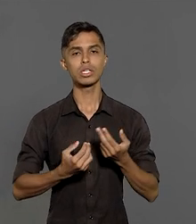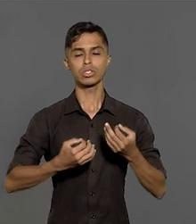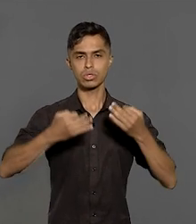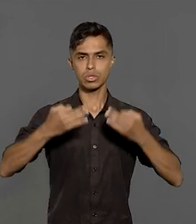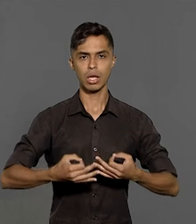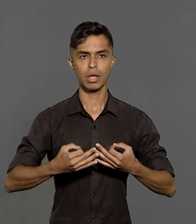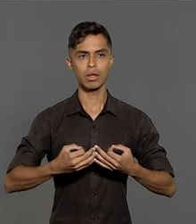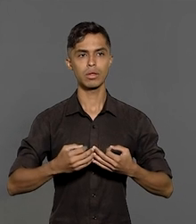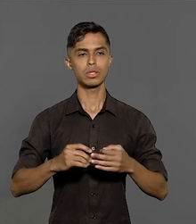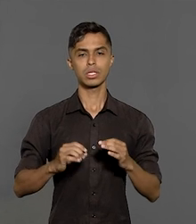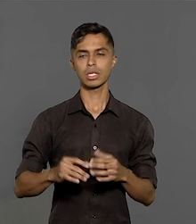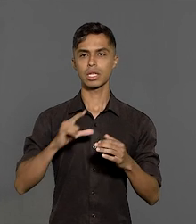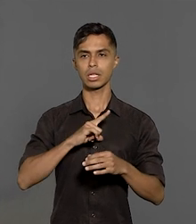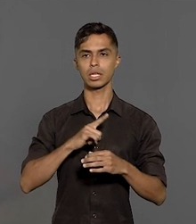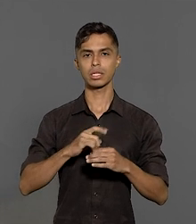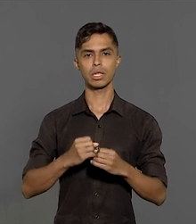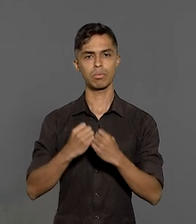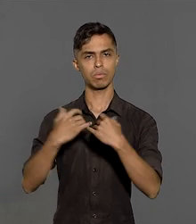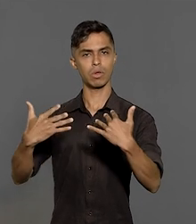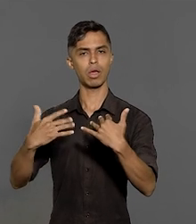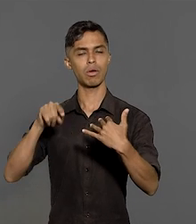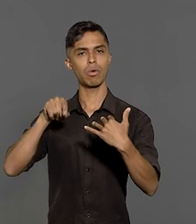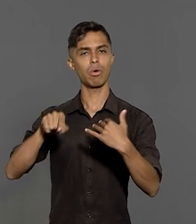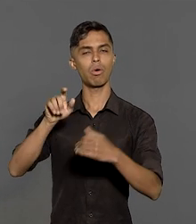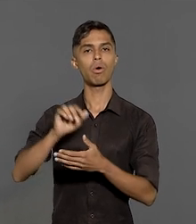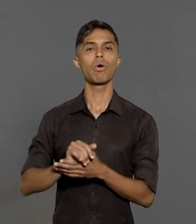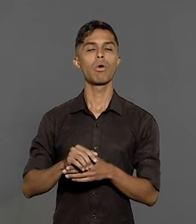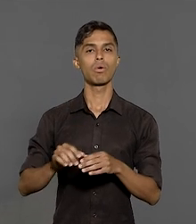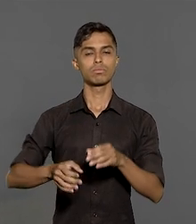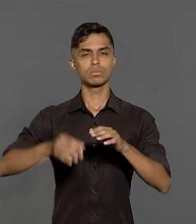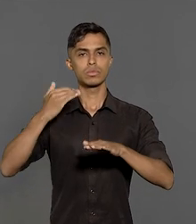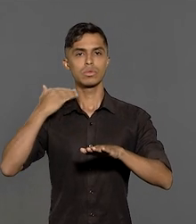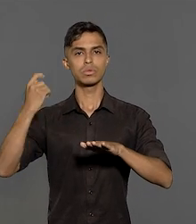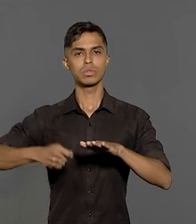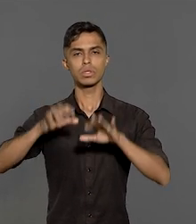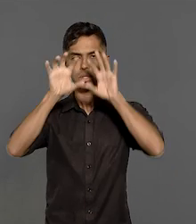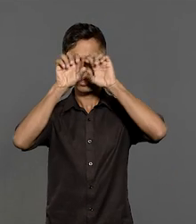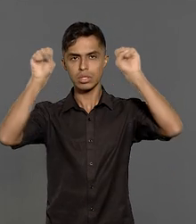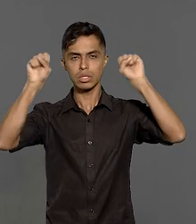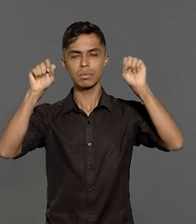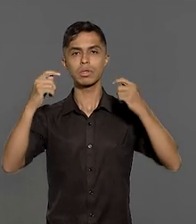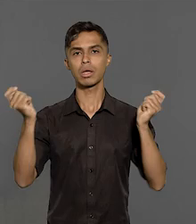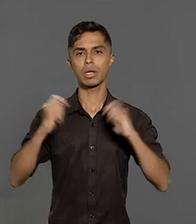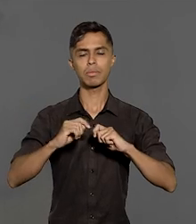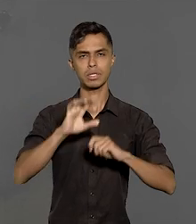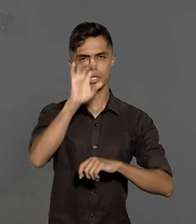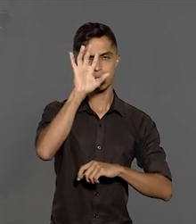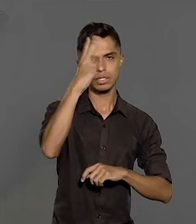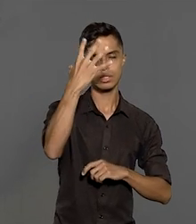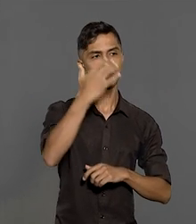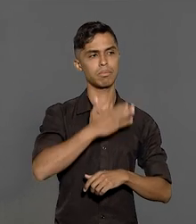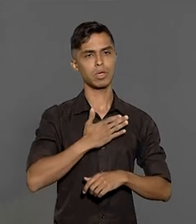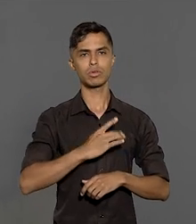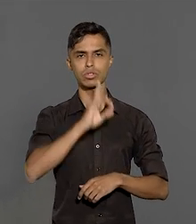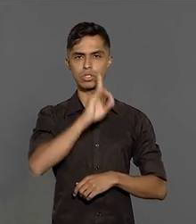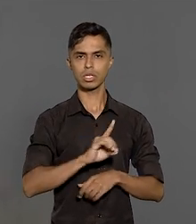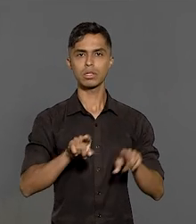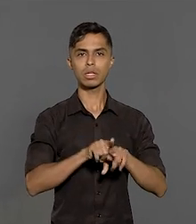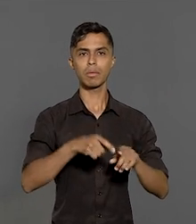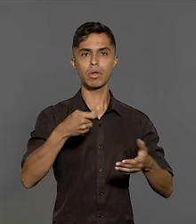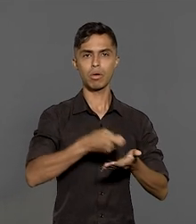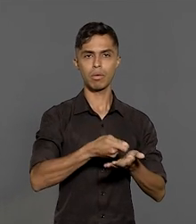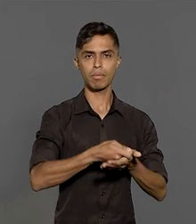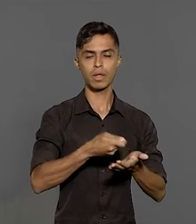pública audiência por parte de um tribunal independente e imparcial para decidir seus direitos e deveres